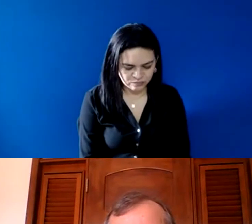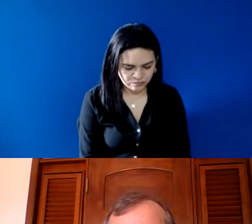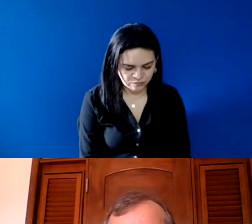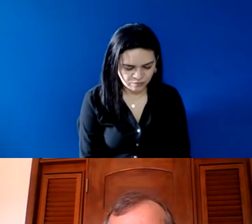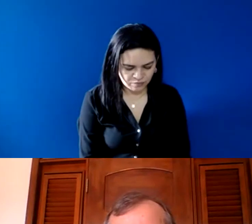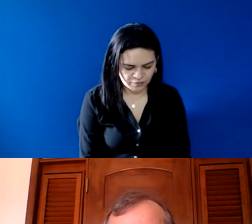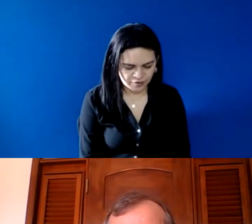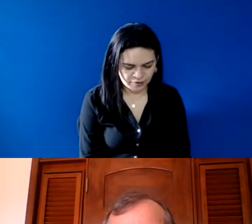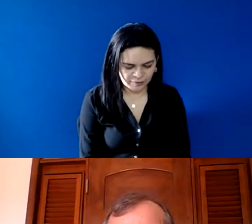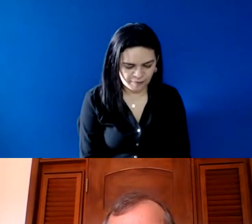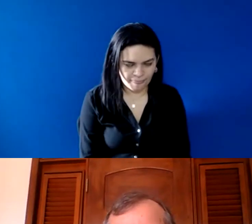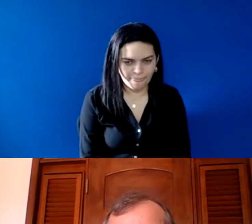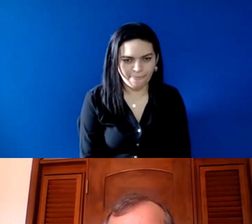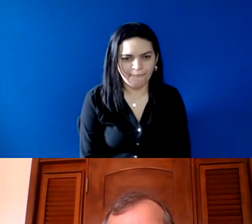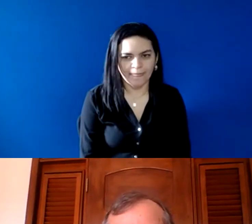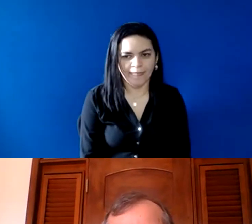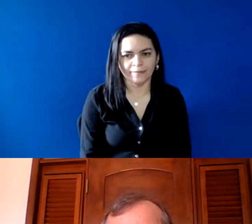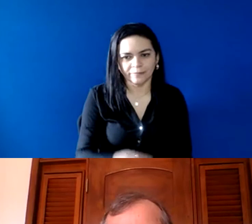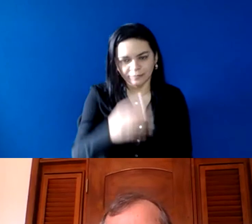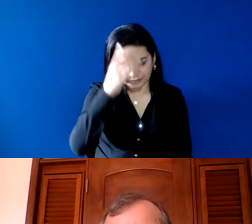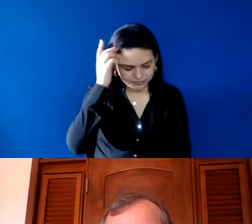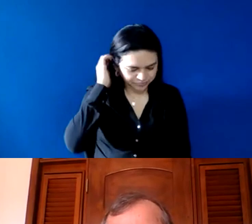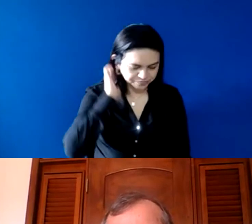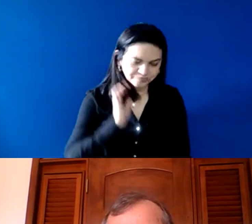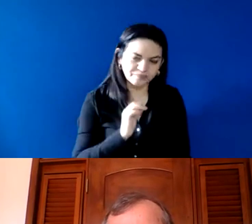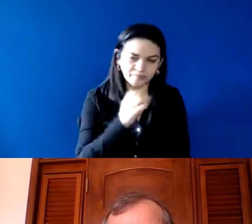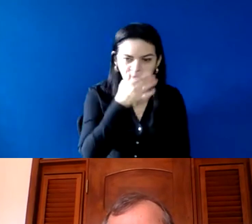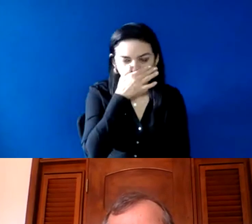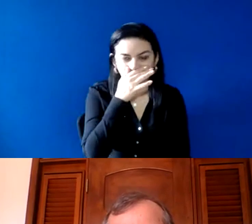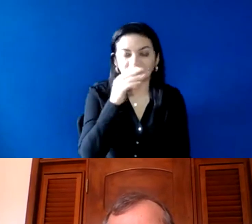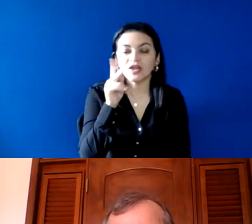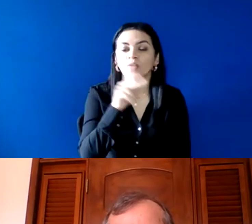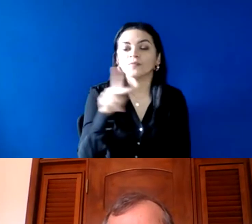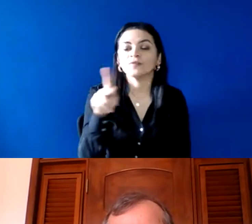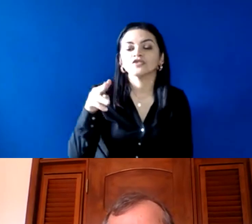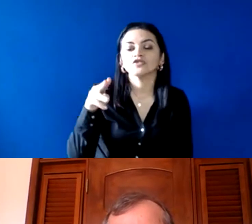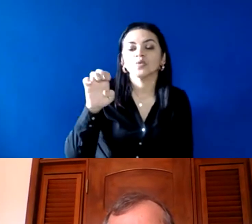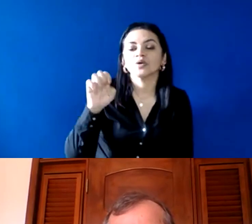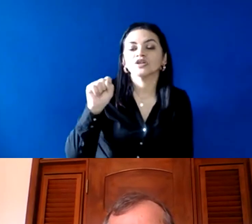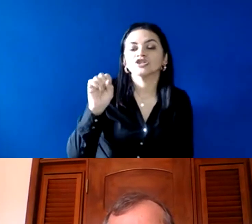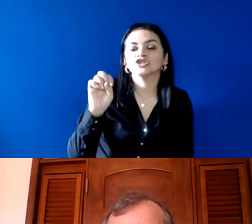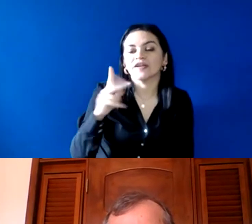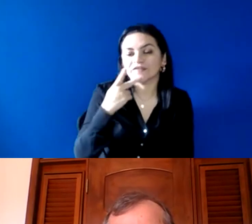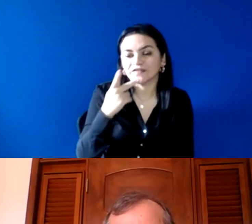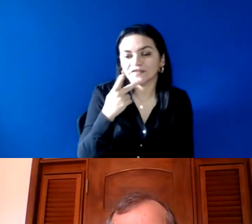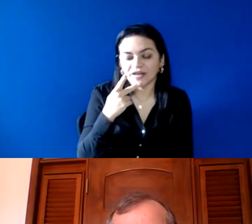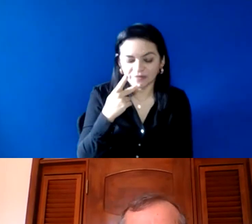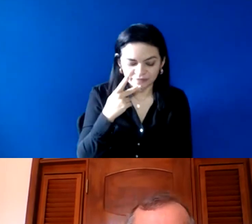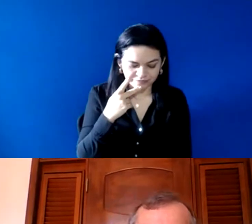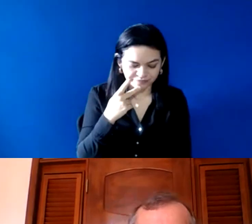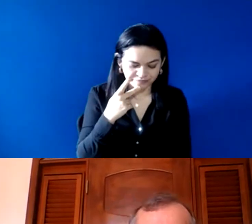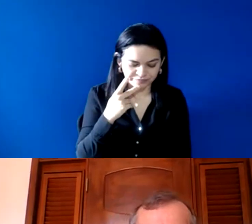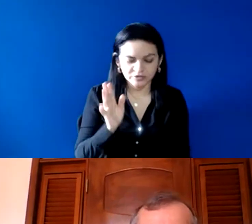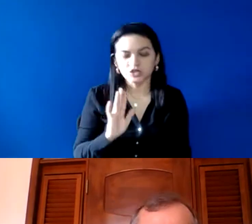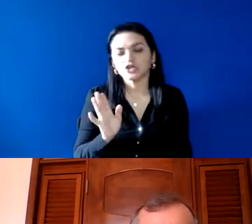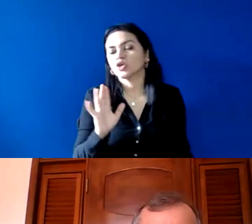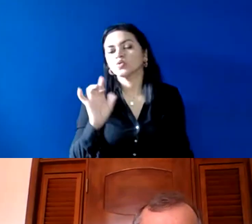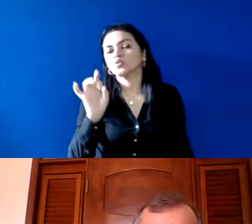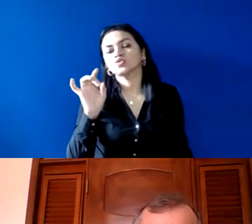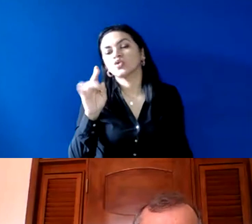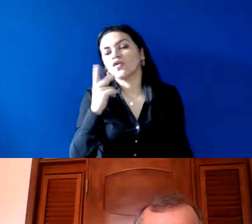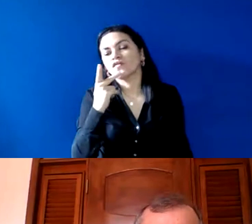Professora Maria Esther Vilero, ainda quer colocar alguma questão? Não, eu só quero me despedir,